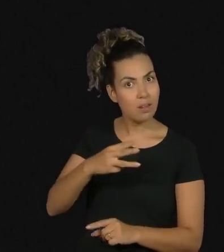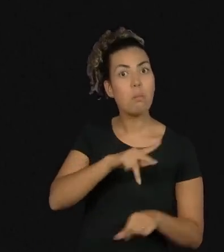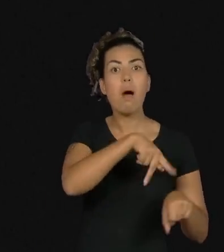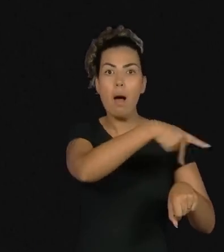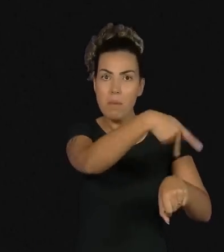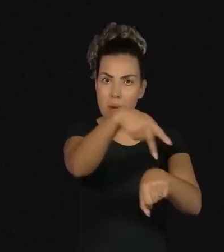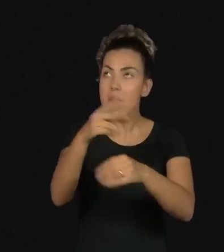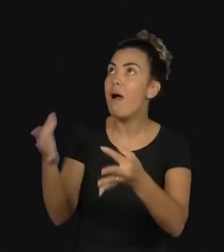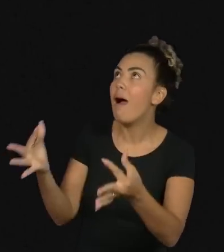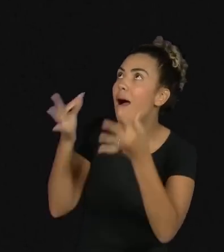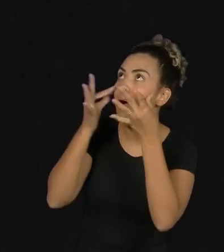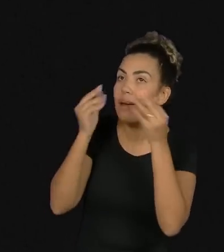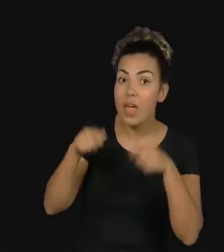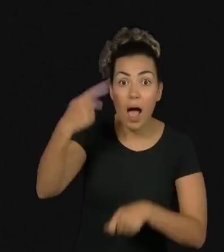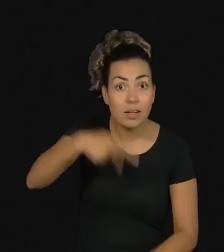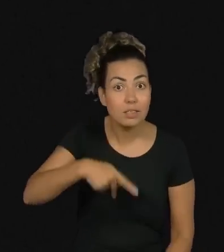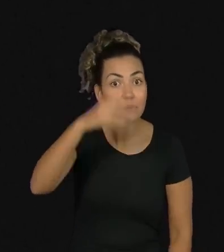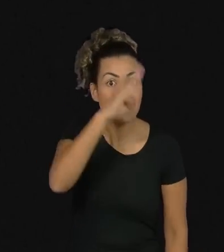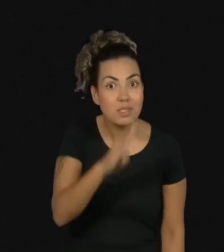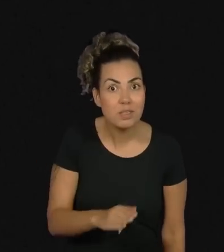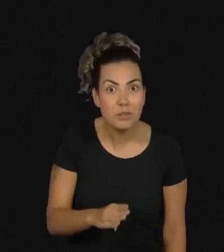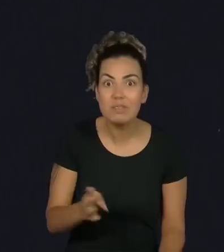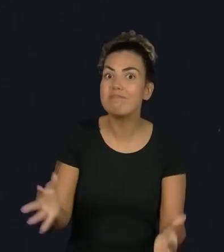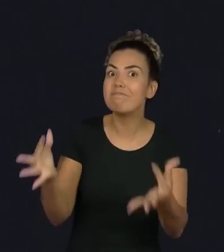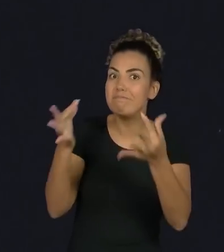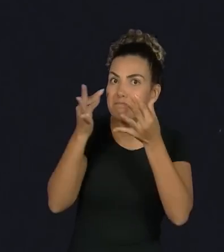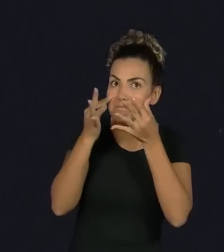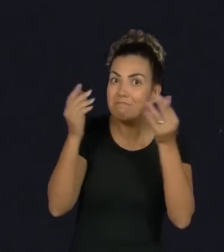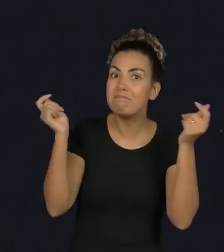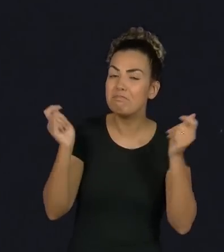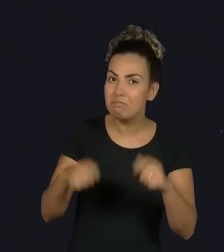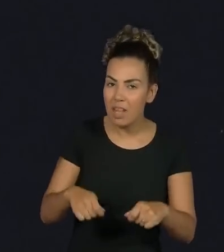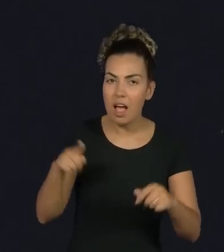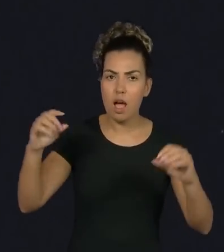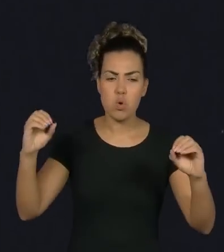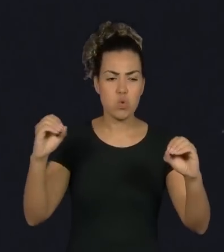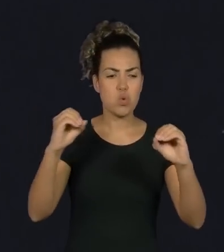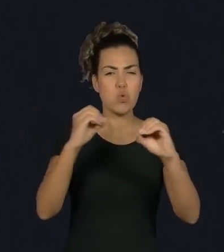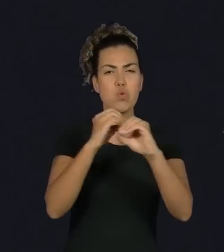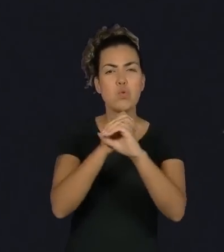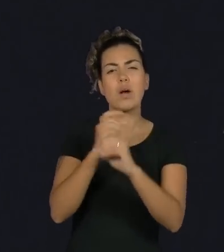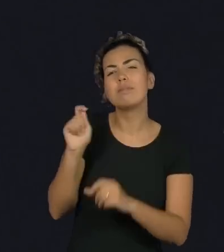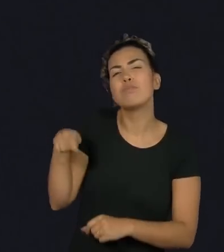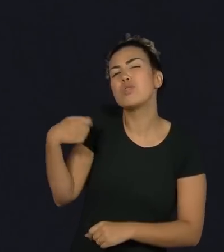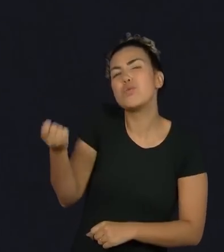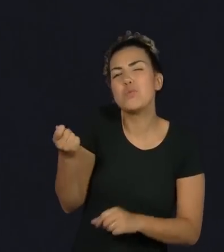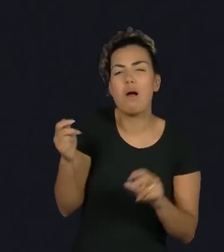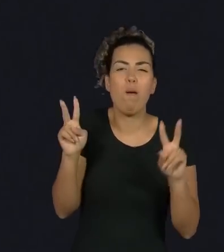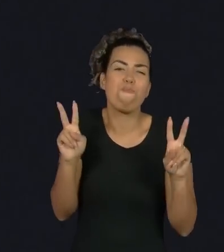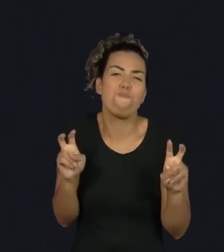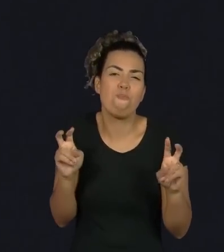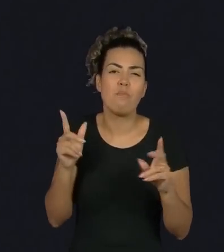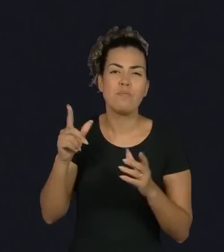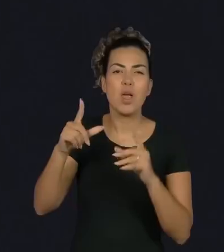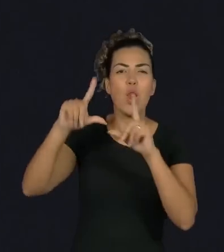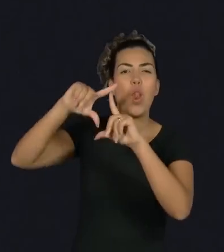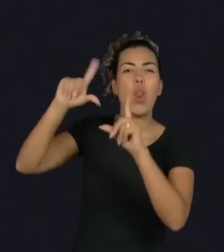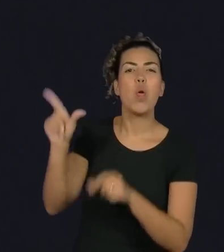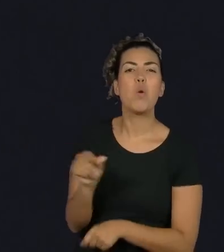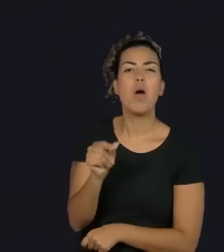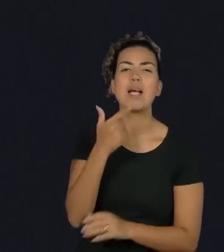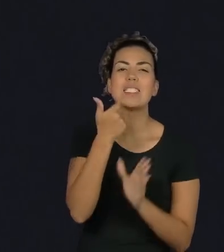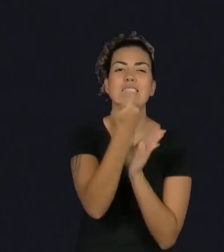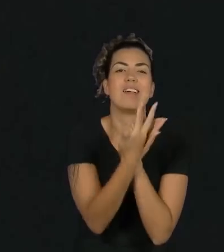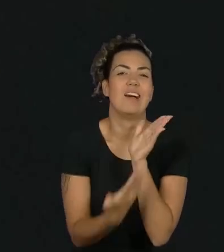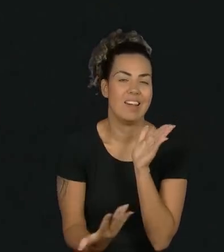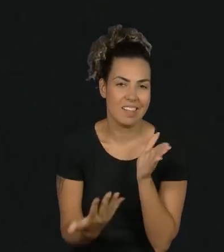países, incluindo o Brasil. O fenômeno, conhecido como lua de sangue, acontece quando a Terra bloqueia a luz